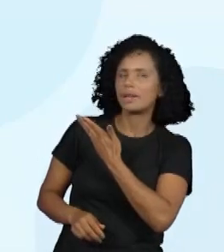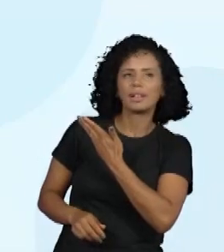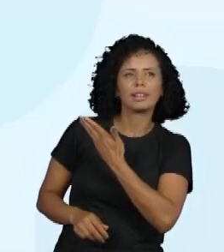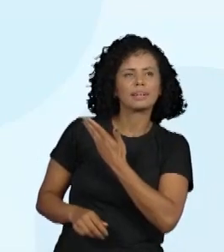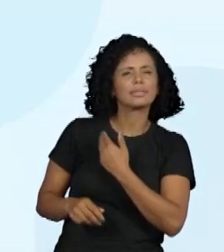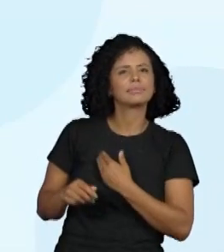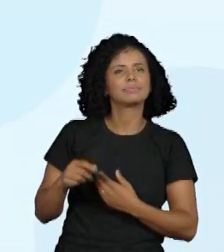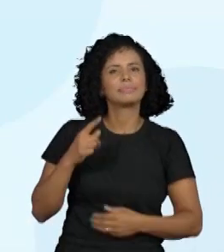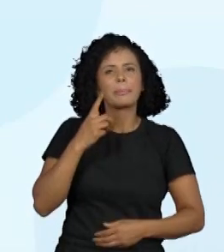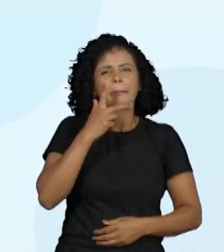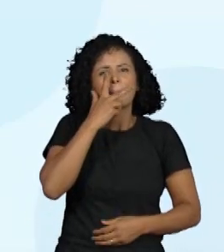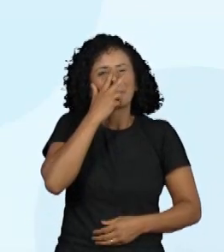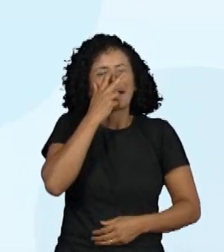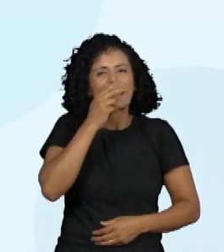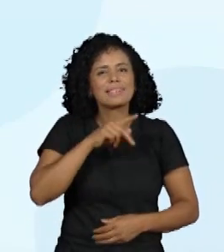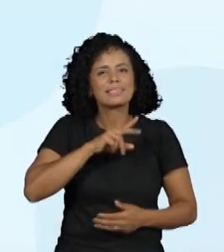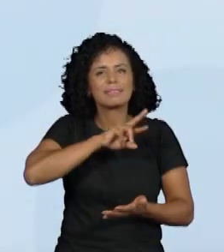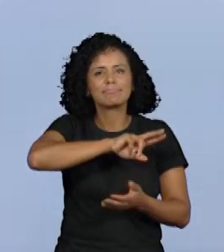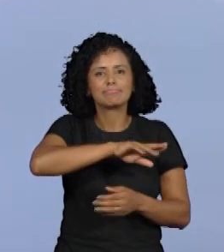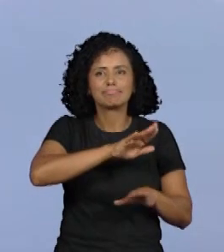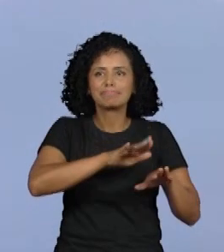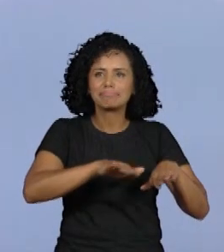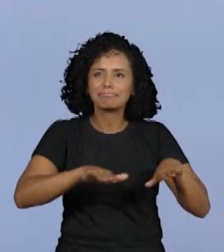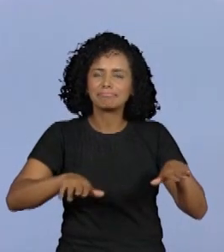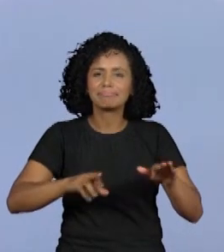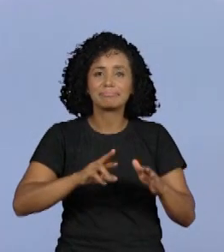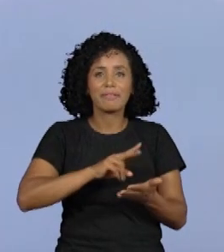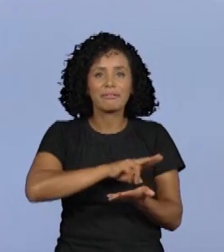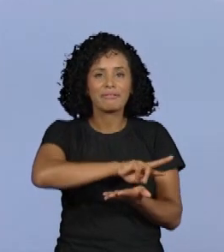ali várias crianças.